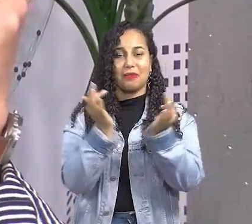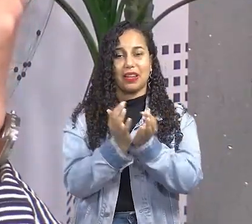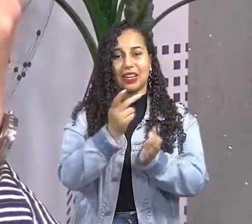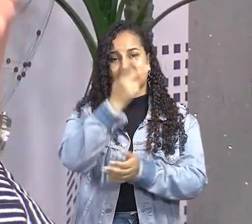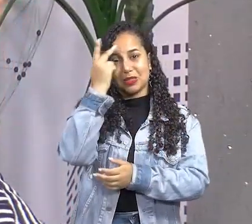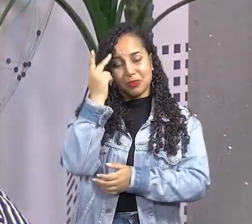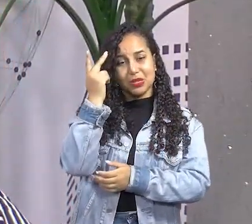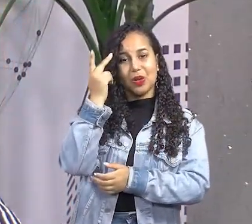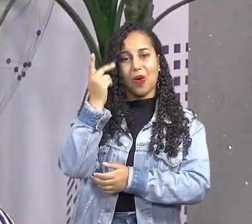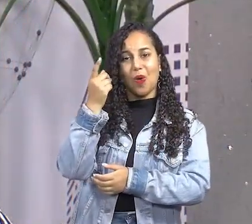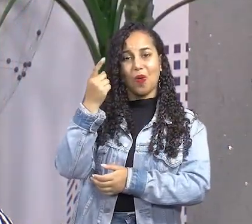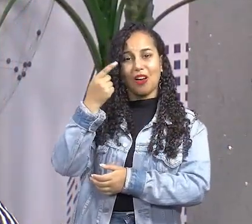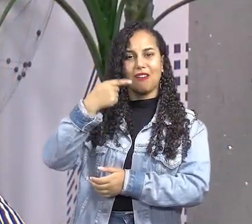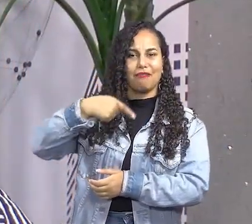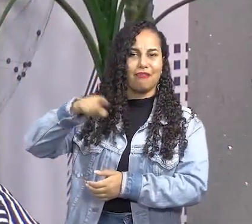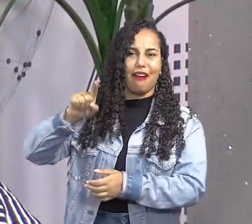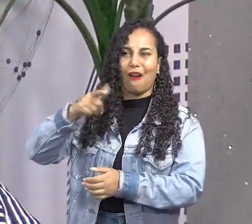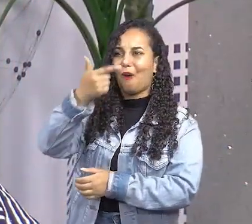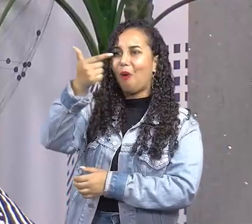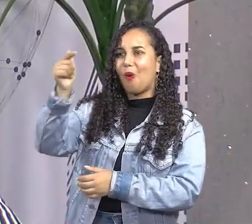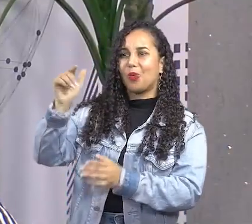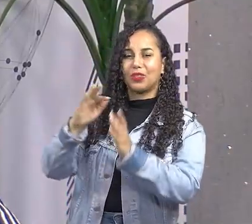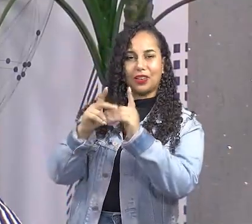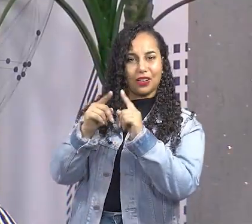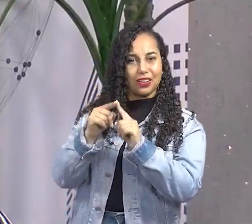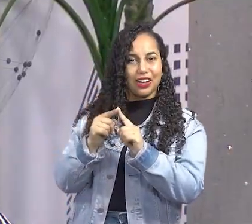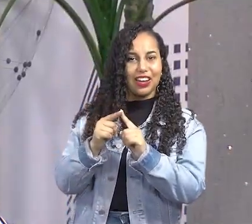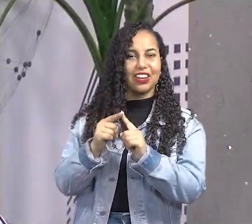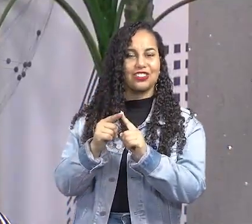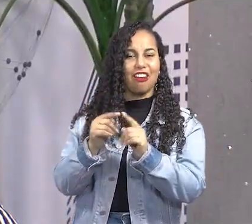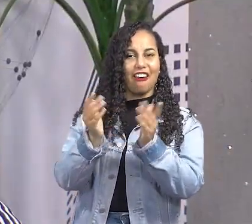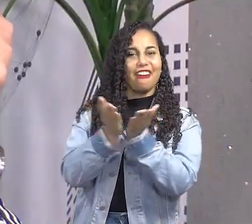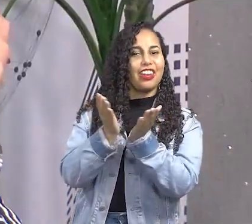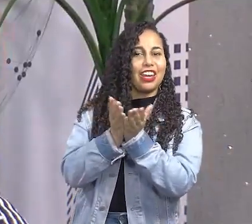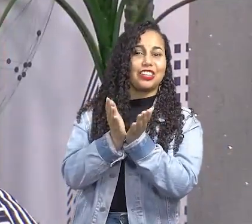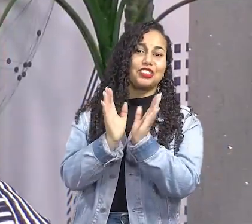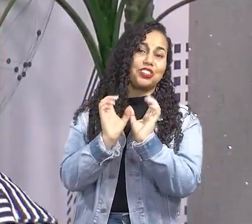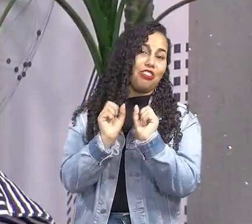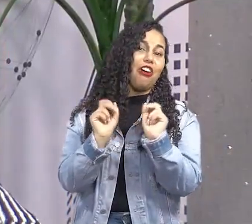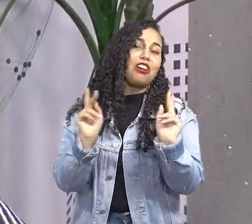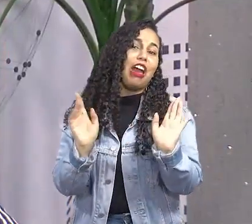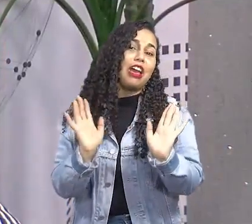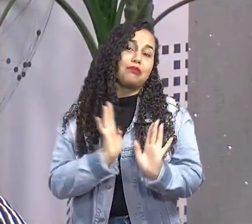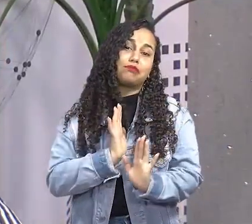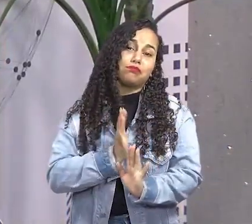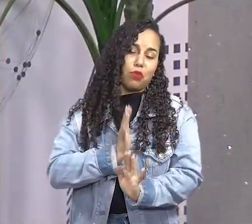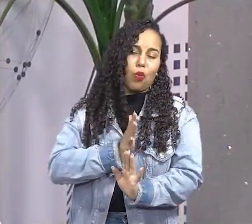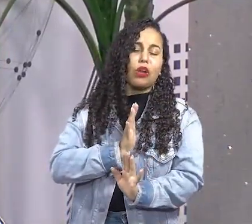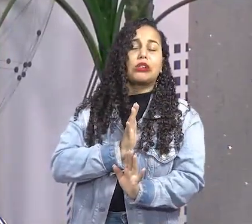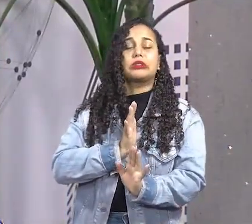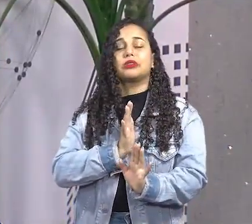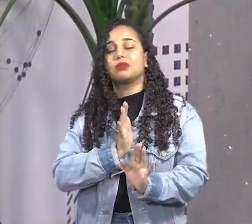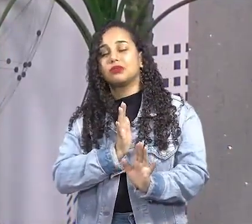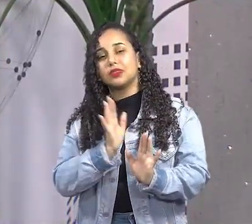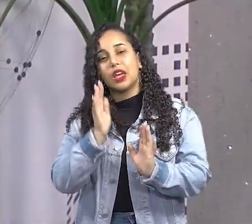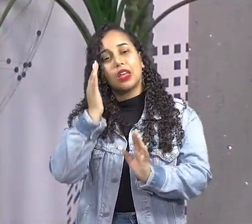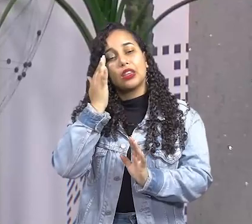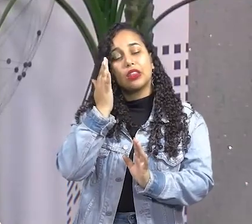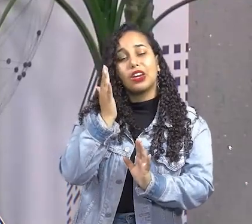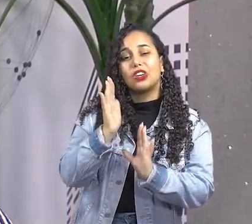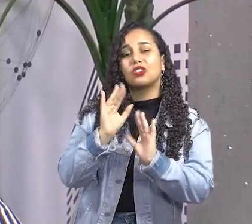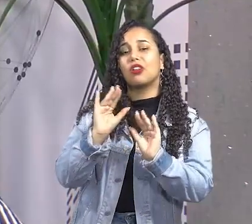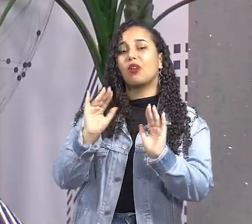pessoa, quando eles vão para uma igreja, outra igreja evangélica, meu coração até que não fica em